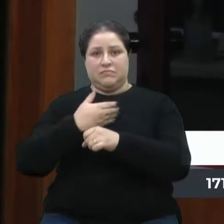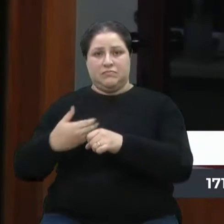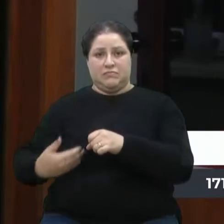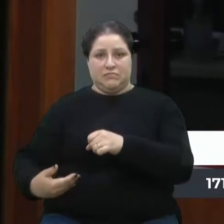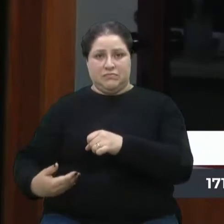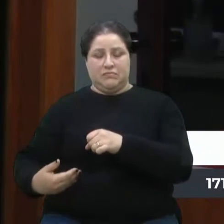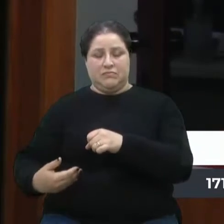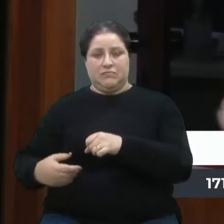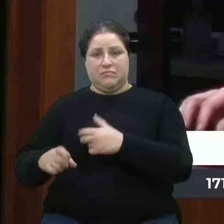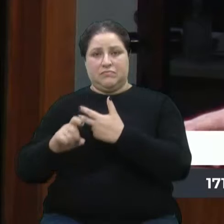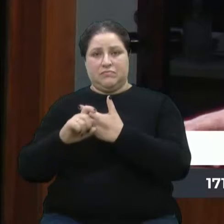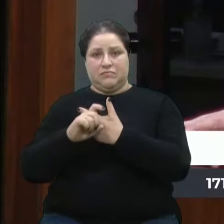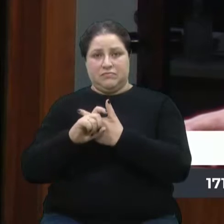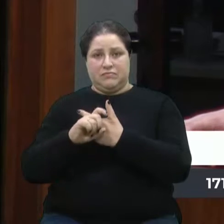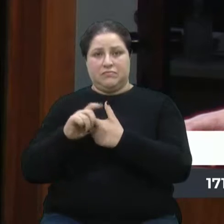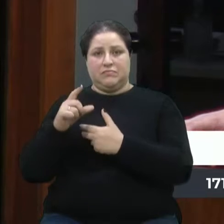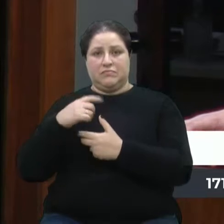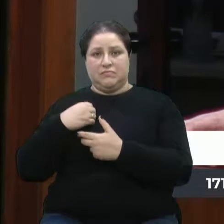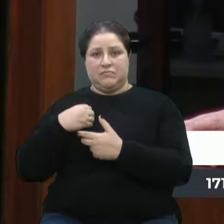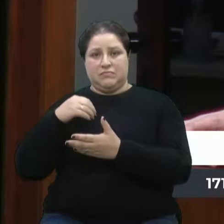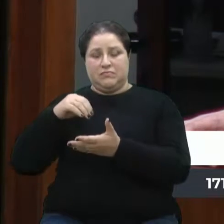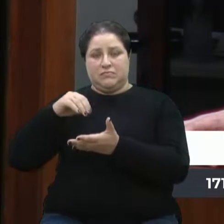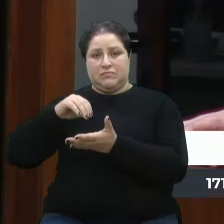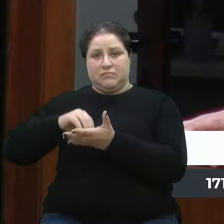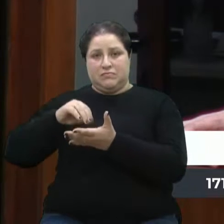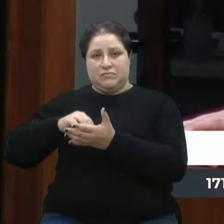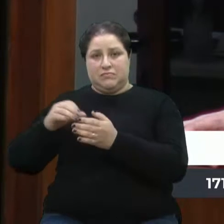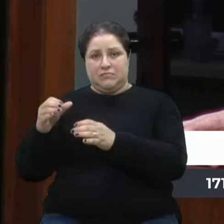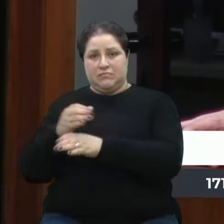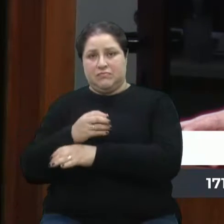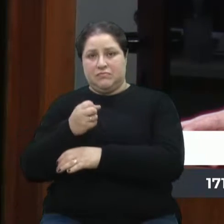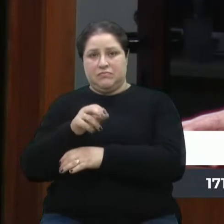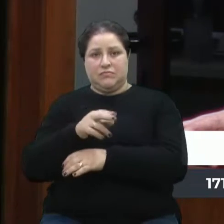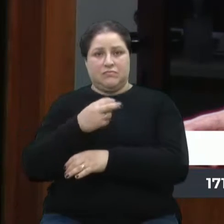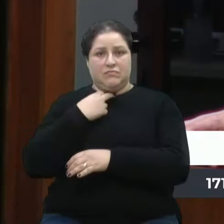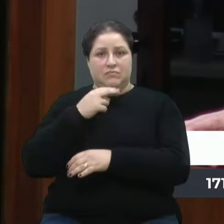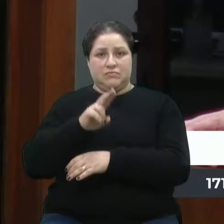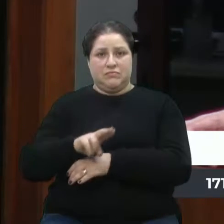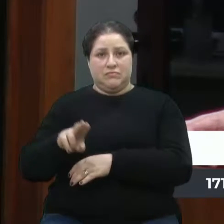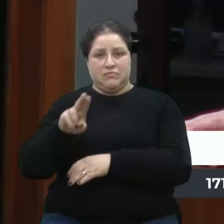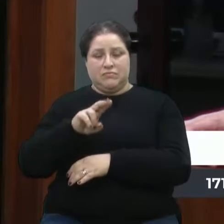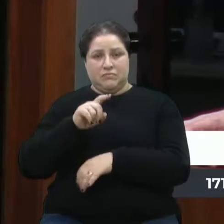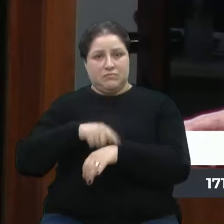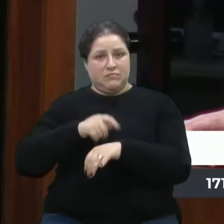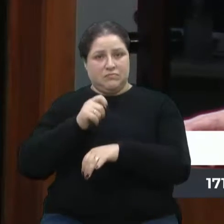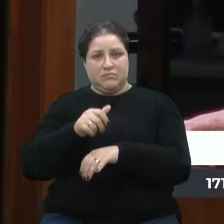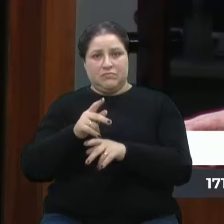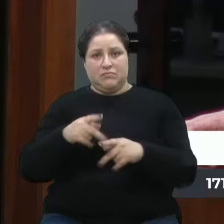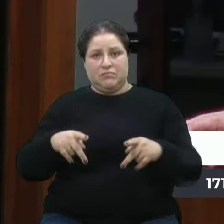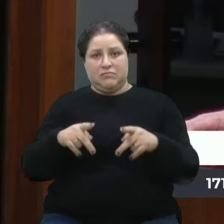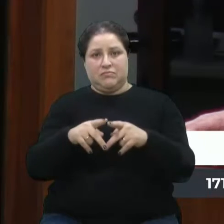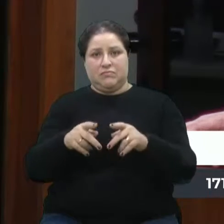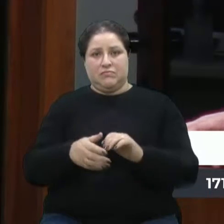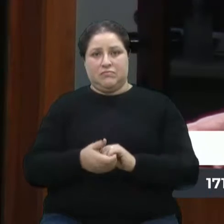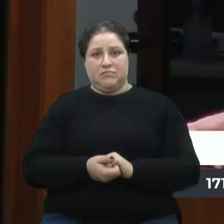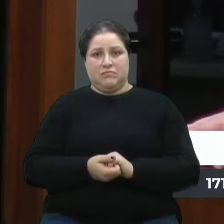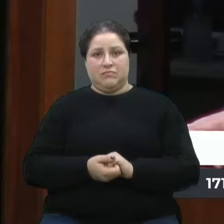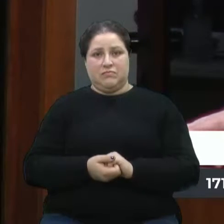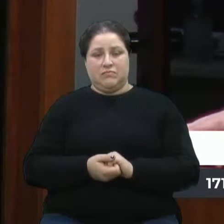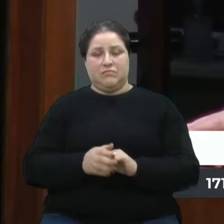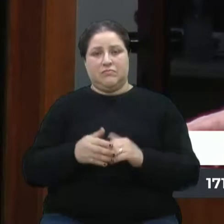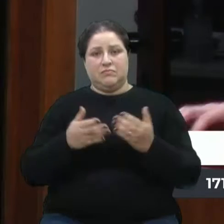pelo Poder Executivo que estejam incompletas ou que não possam ser utilizadas de imediato pela população.